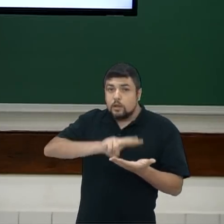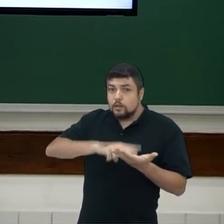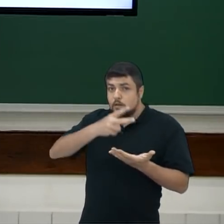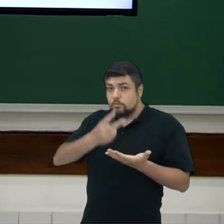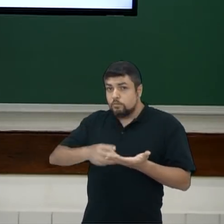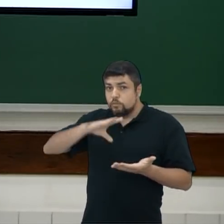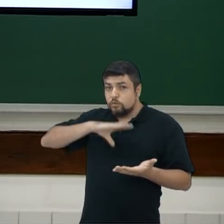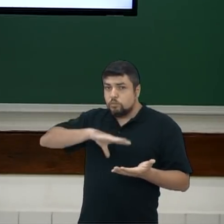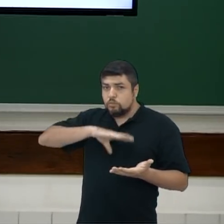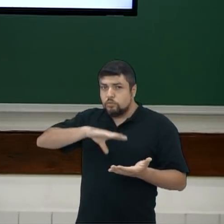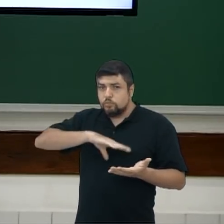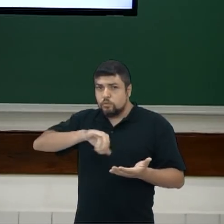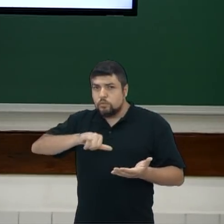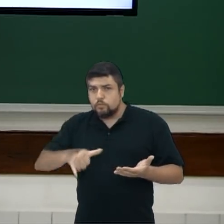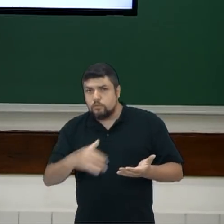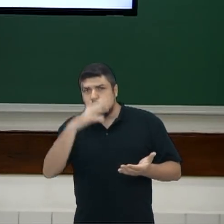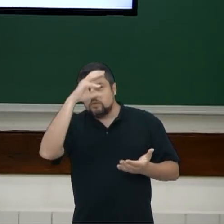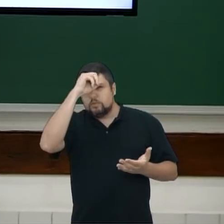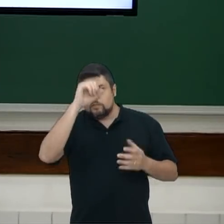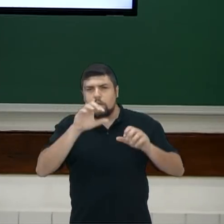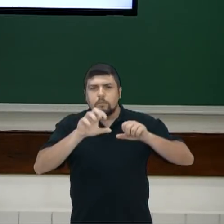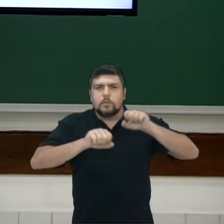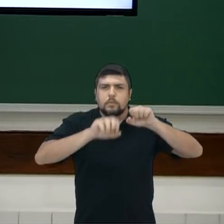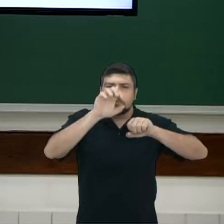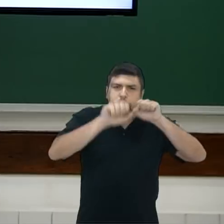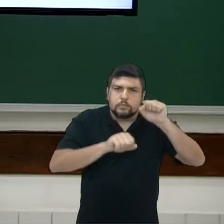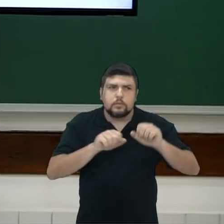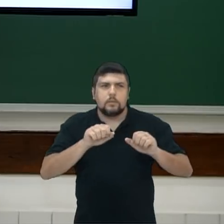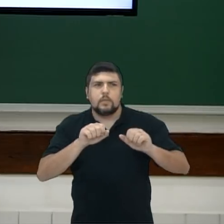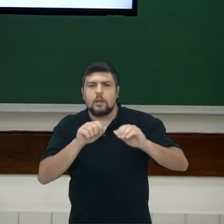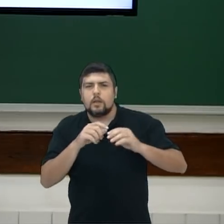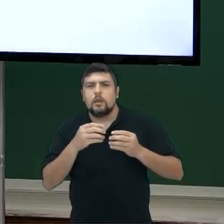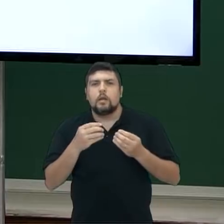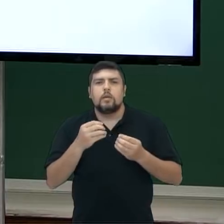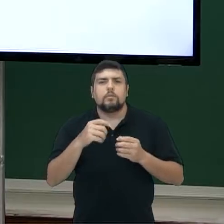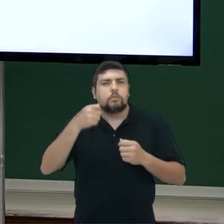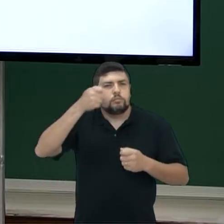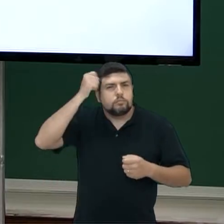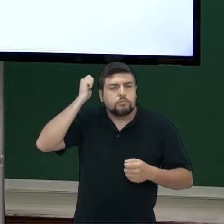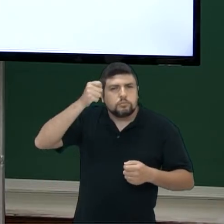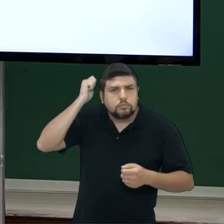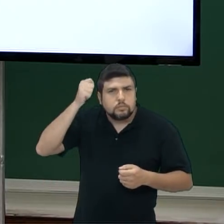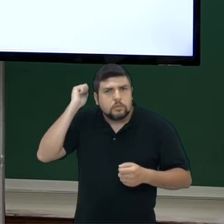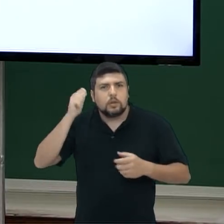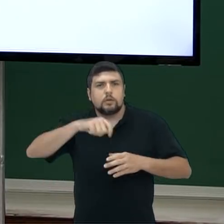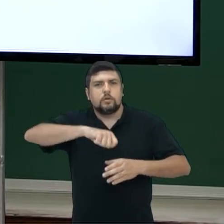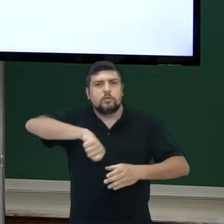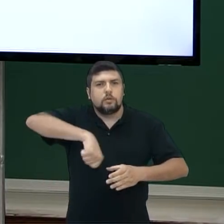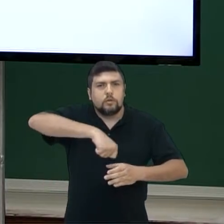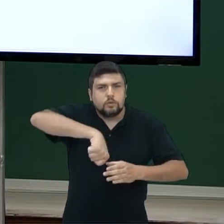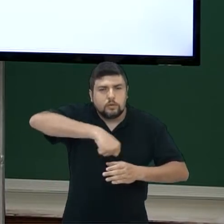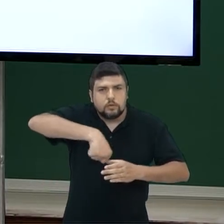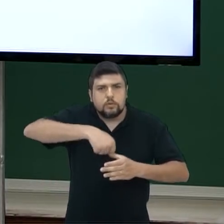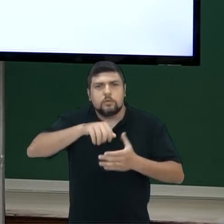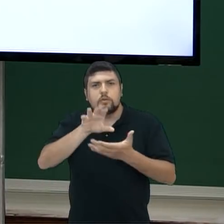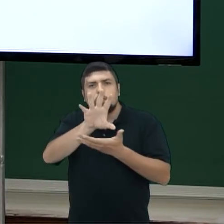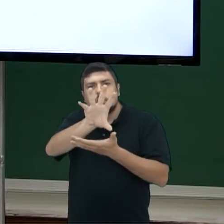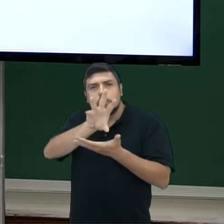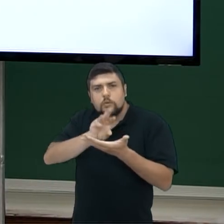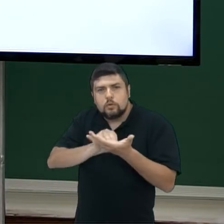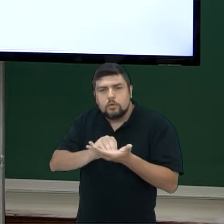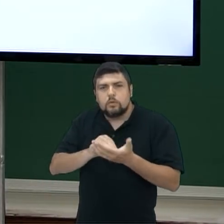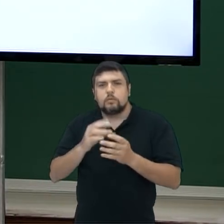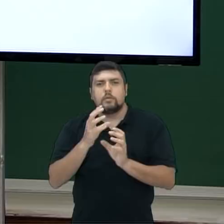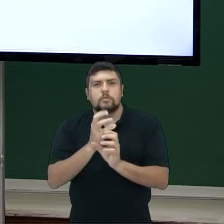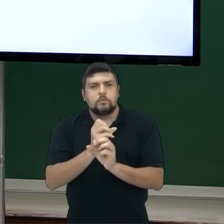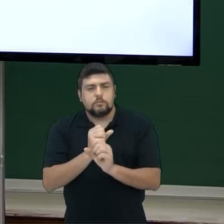Então, escalar, pode subir, fechar, pentear, cozinhar, copiar e